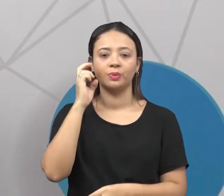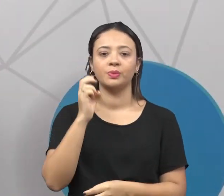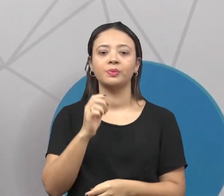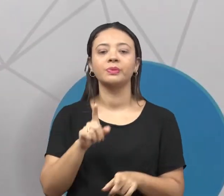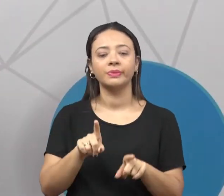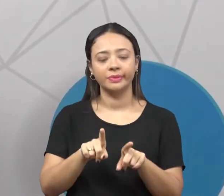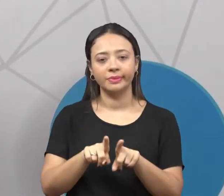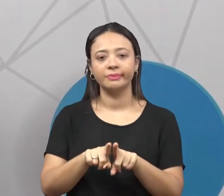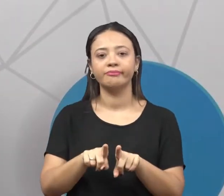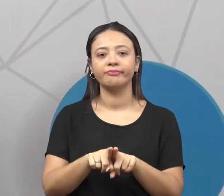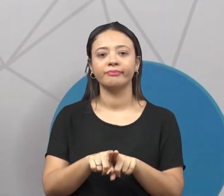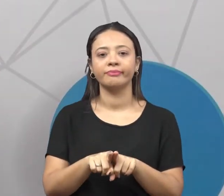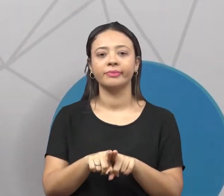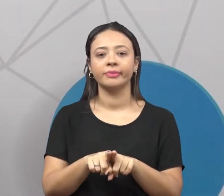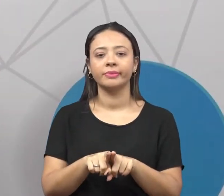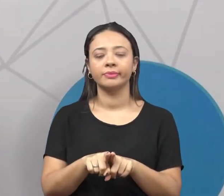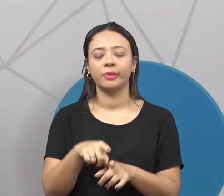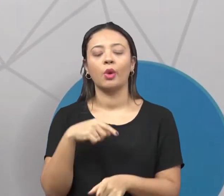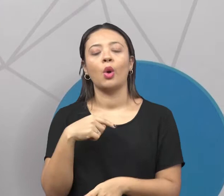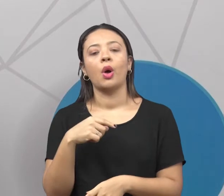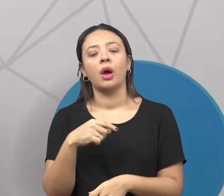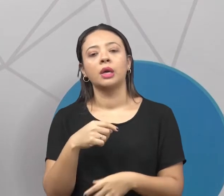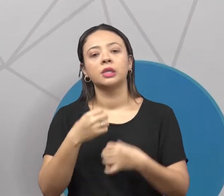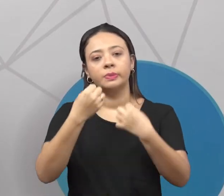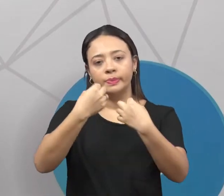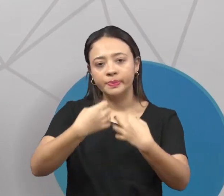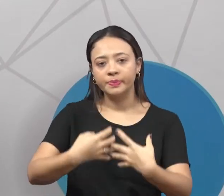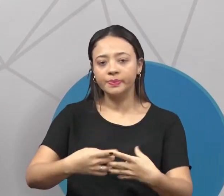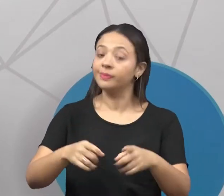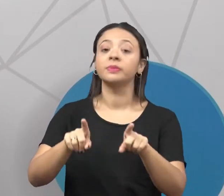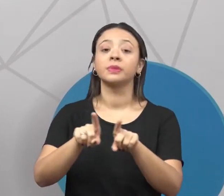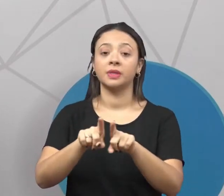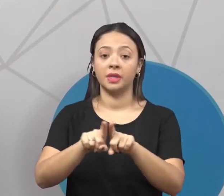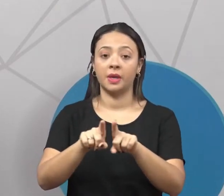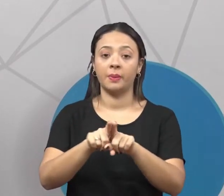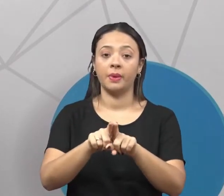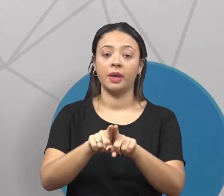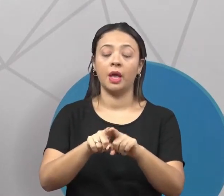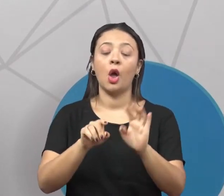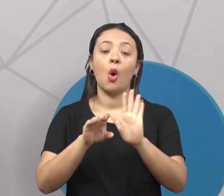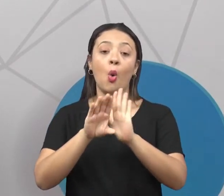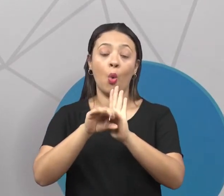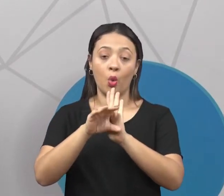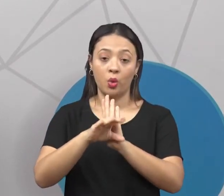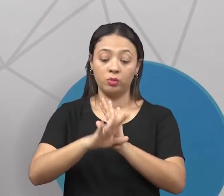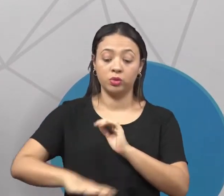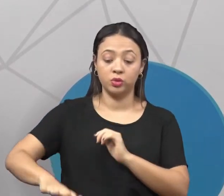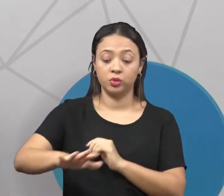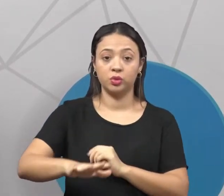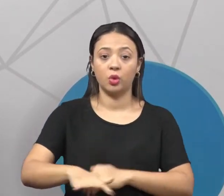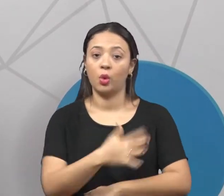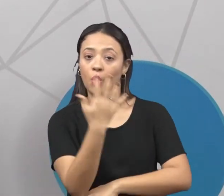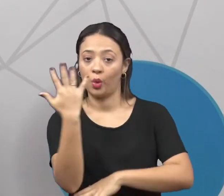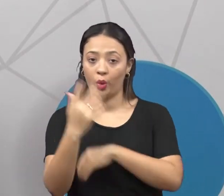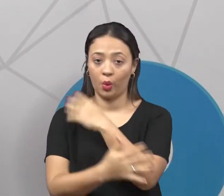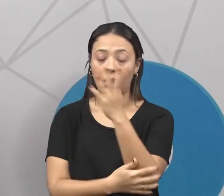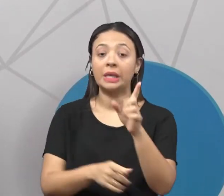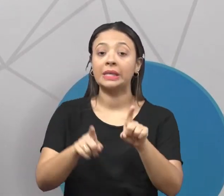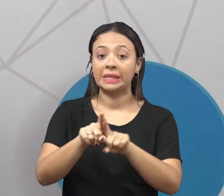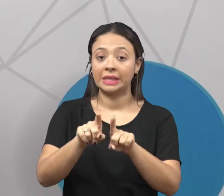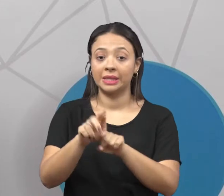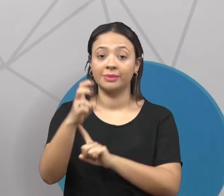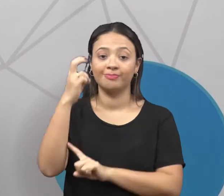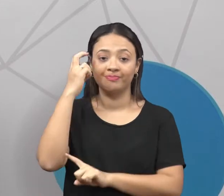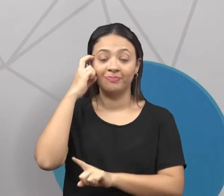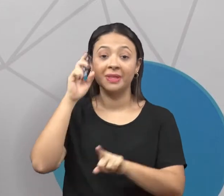E além de nós falarmos sobre o conceito de paisagem cultural, paisagem natural, né, a gente também fala sobre a questão